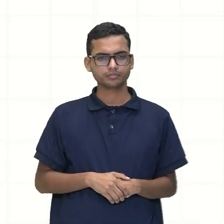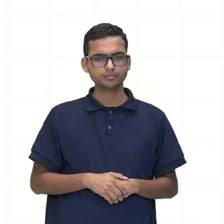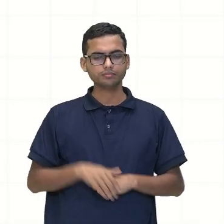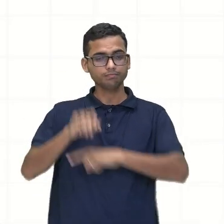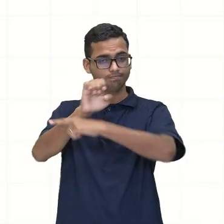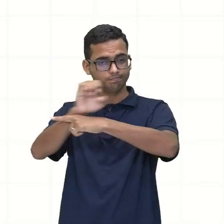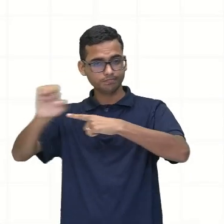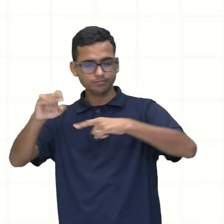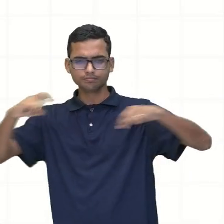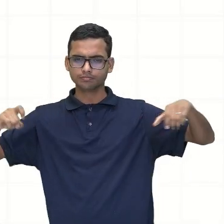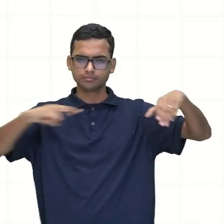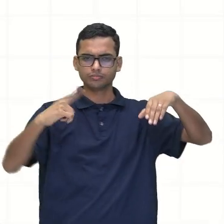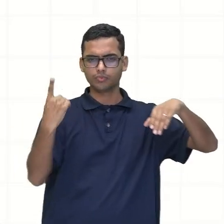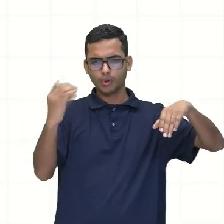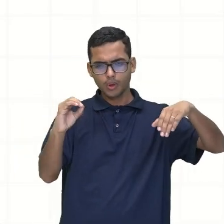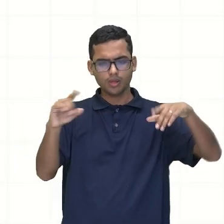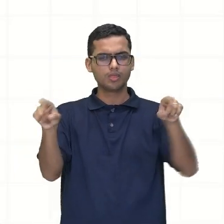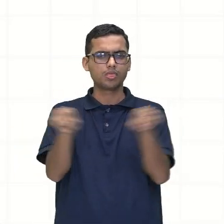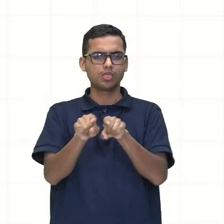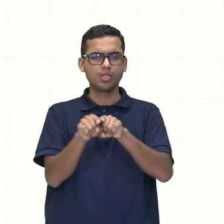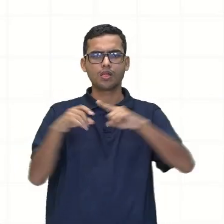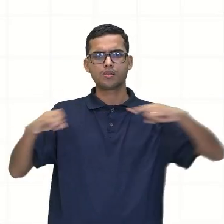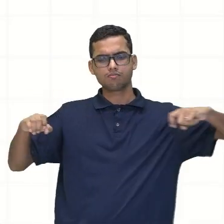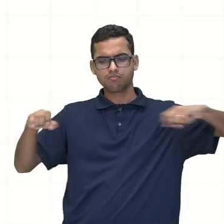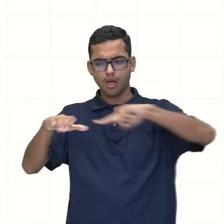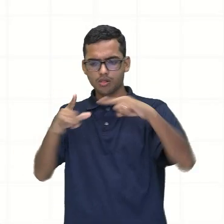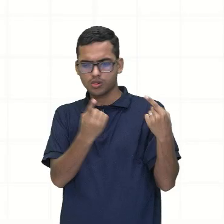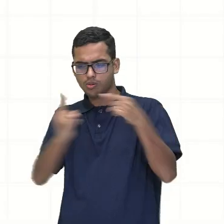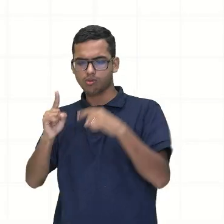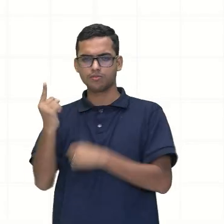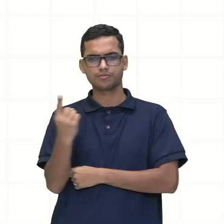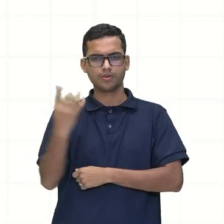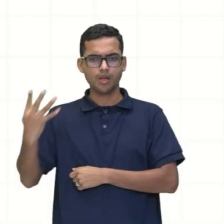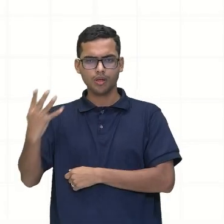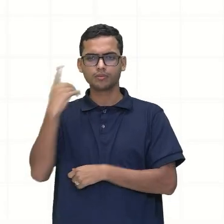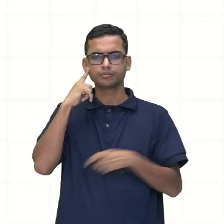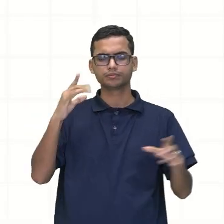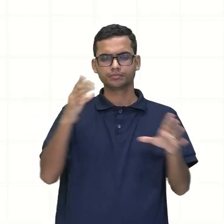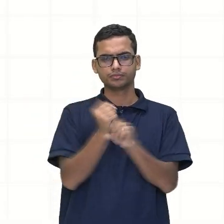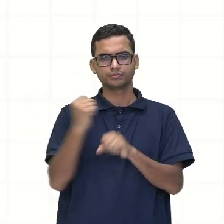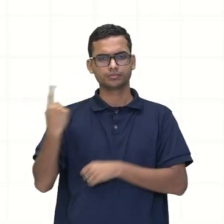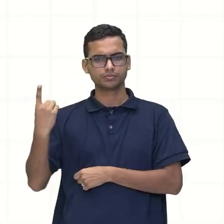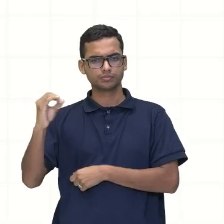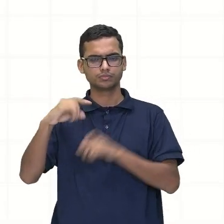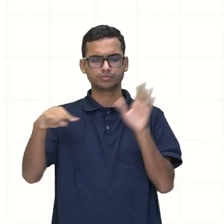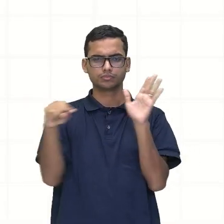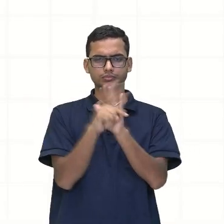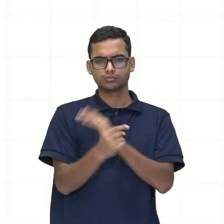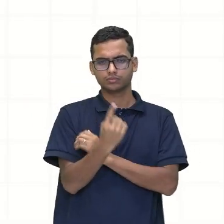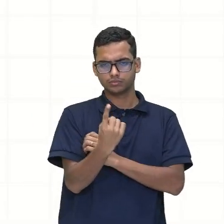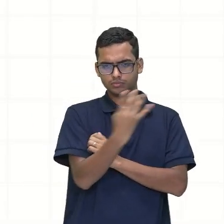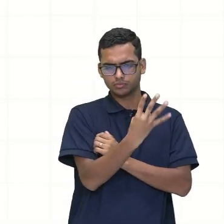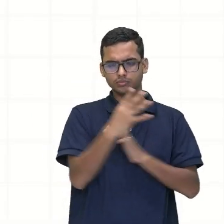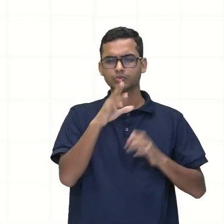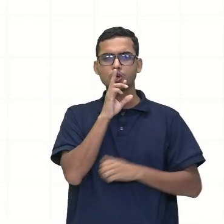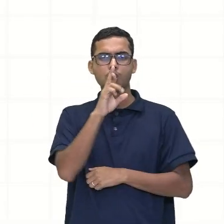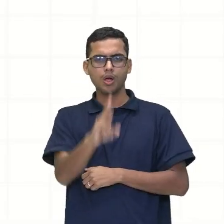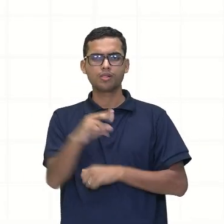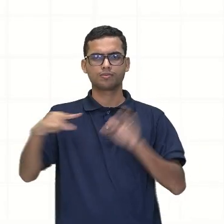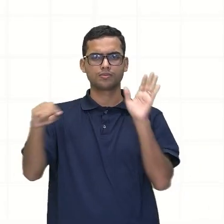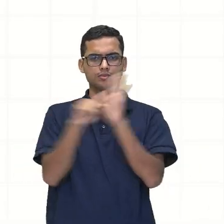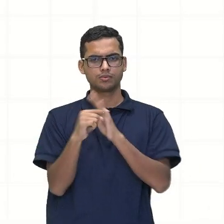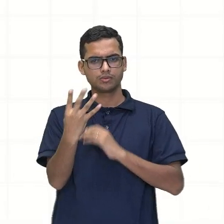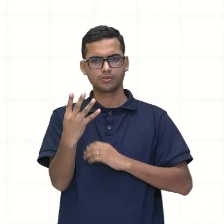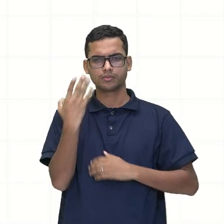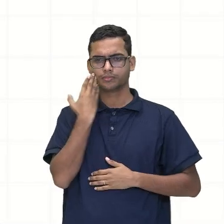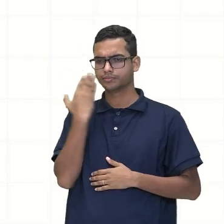Equador fez 10 gols e sofreu 14. Então, 10 menos 14, menos 4.